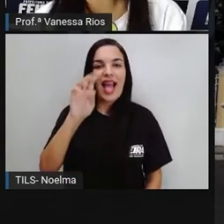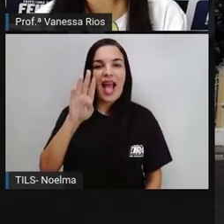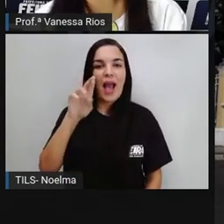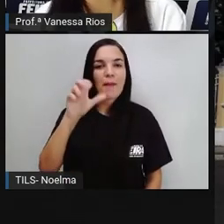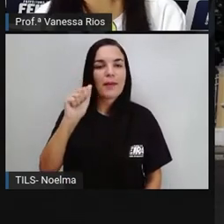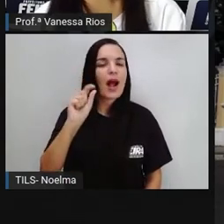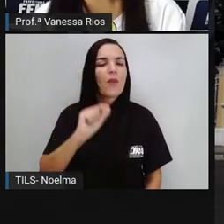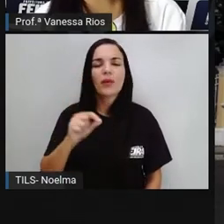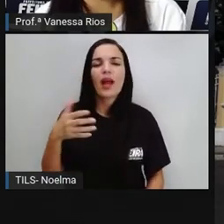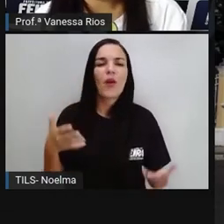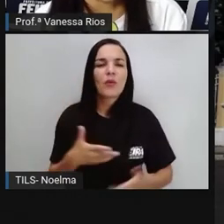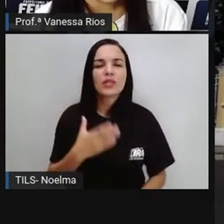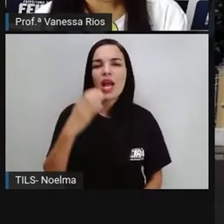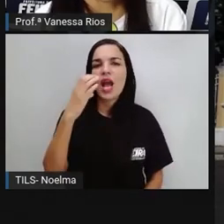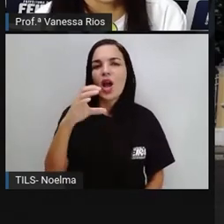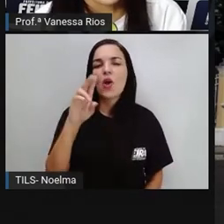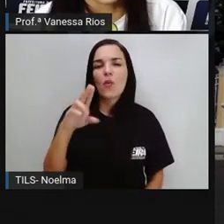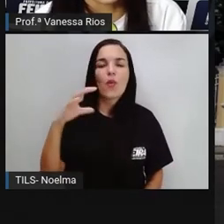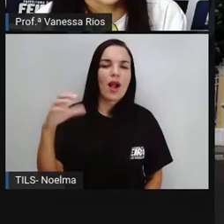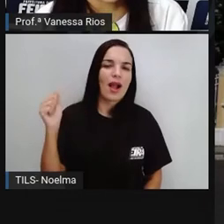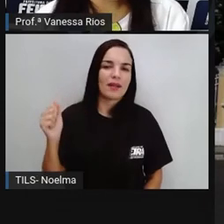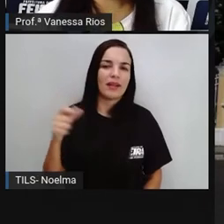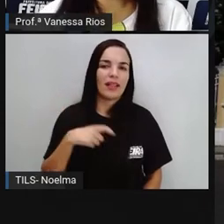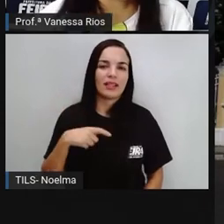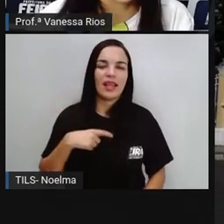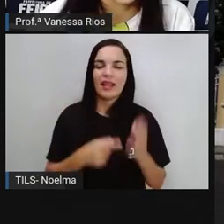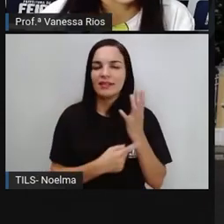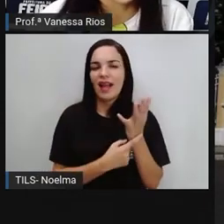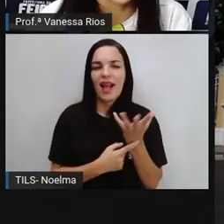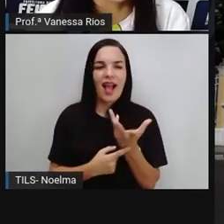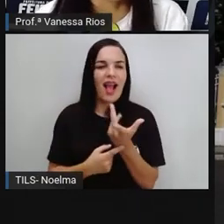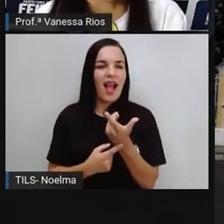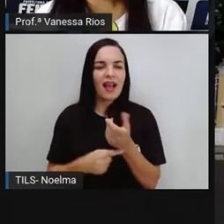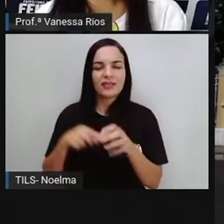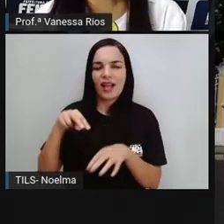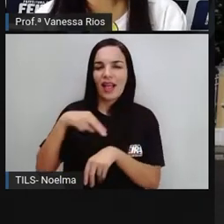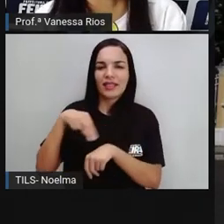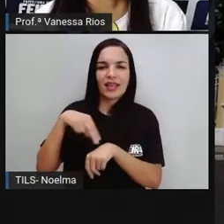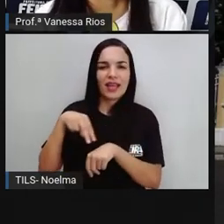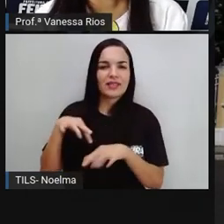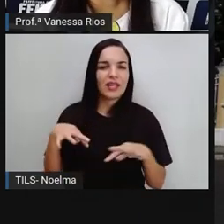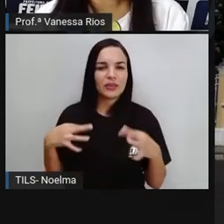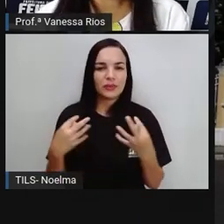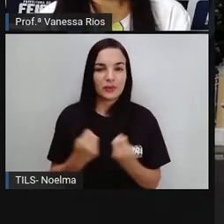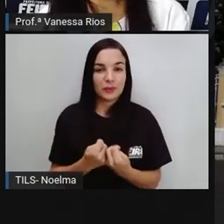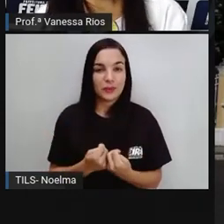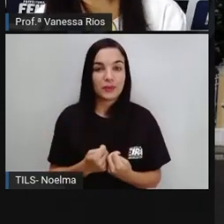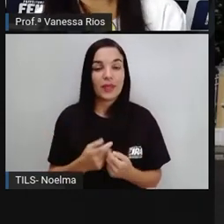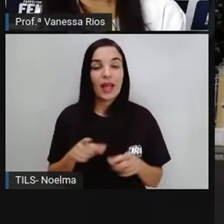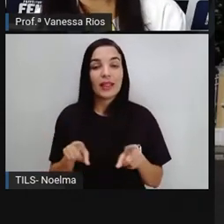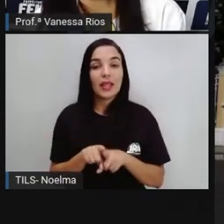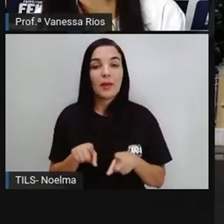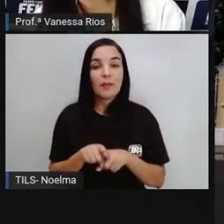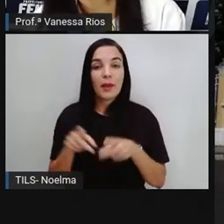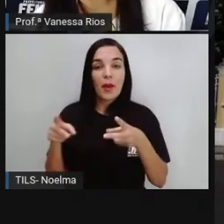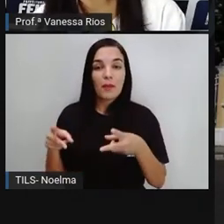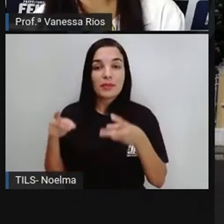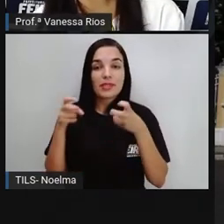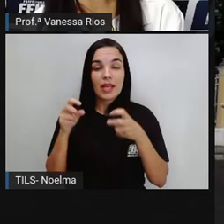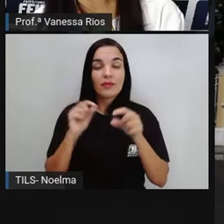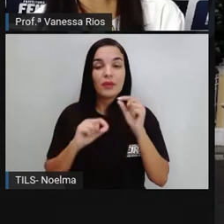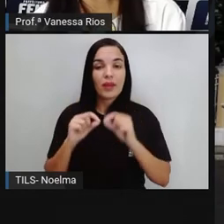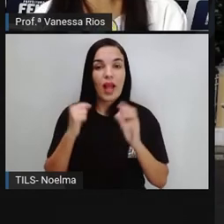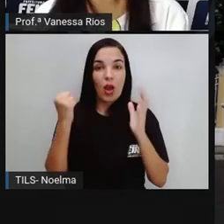artes e as suas diversas atividades relacionadas à arte aqui em Feira de Santana. Então, a gente observa também prédios que